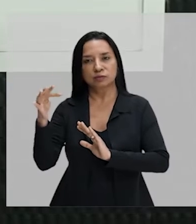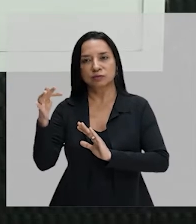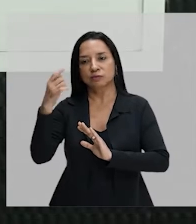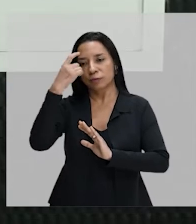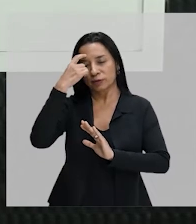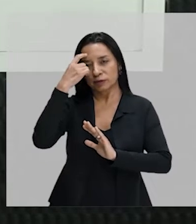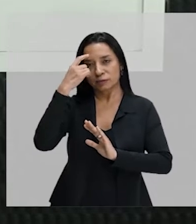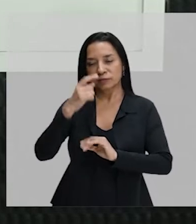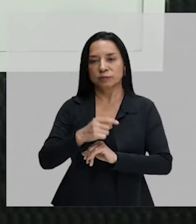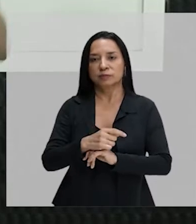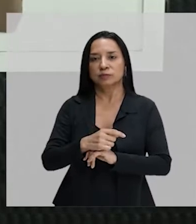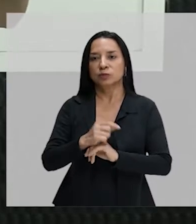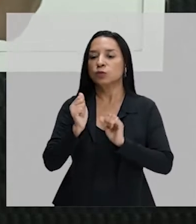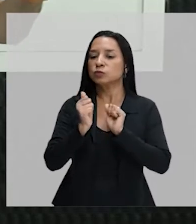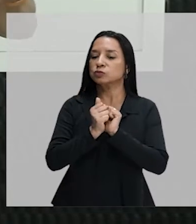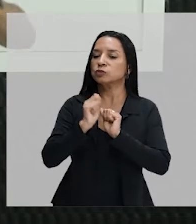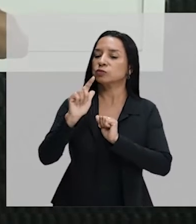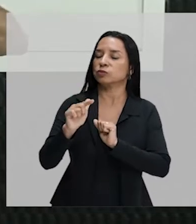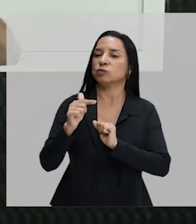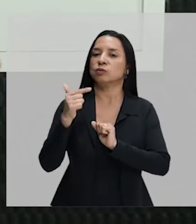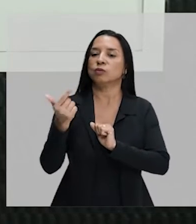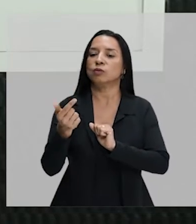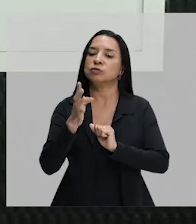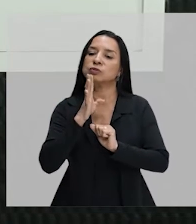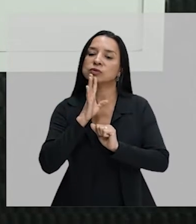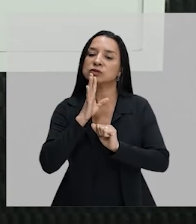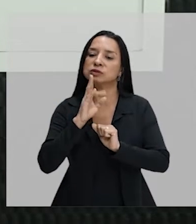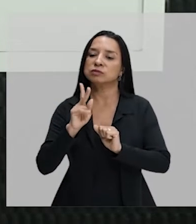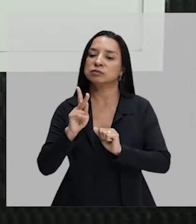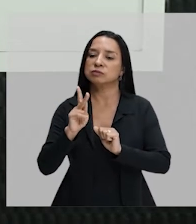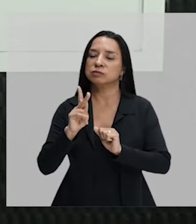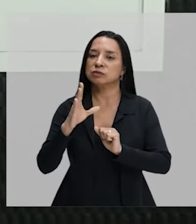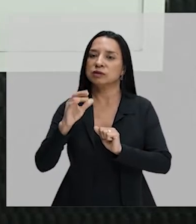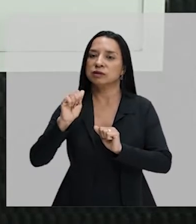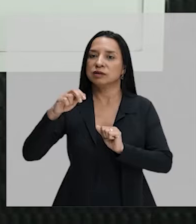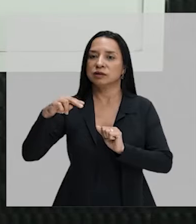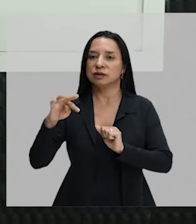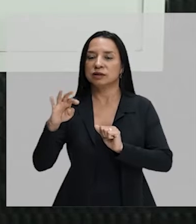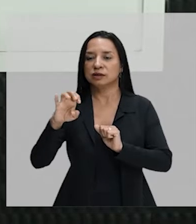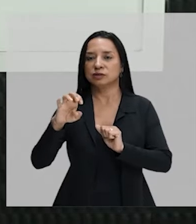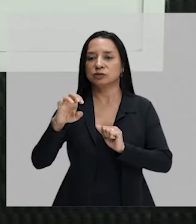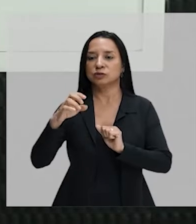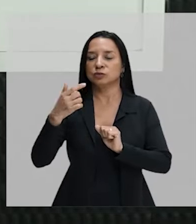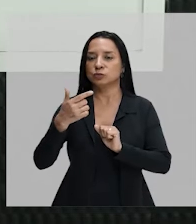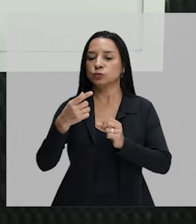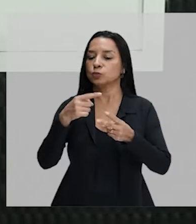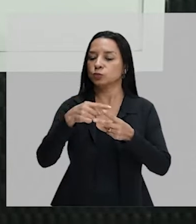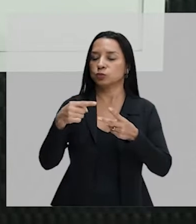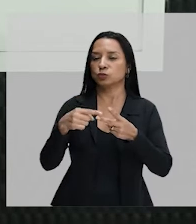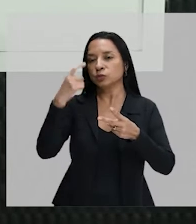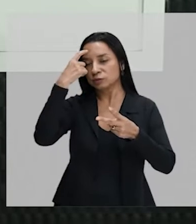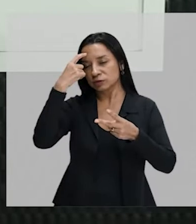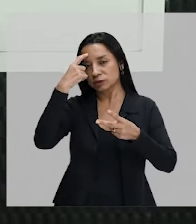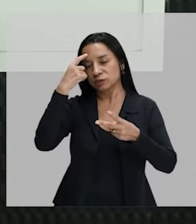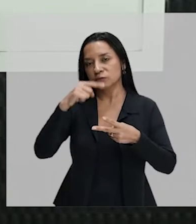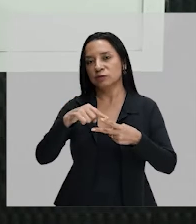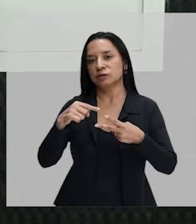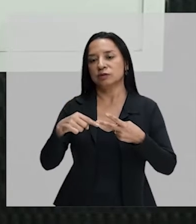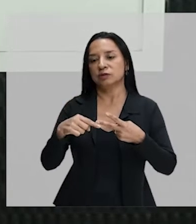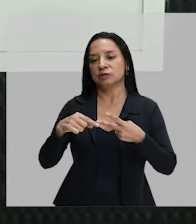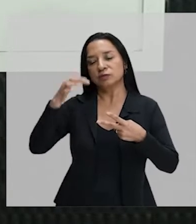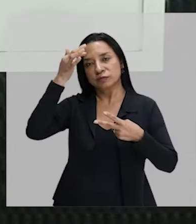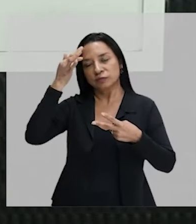pensador, junto com outro muito conhecido como Kant, dois pensadores. Esses dois pensadores, esses